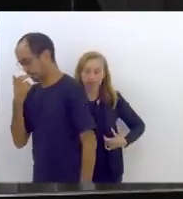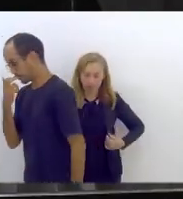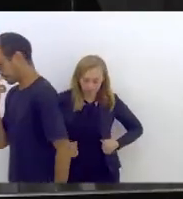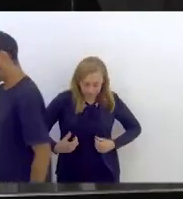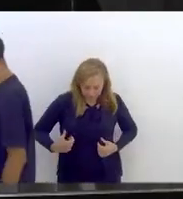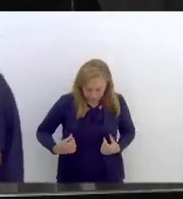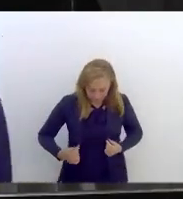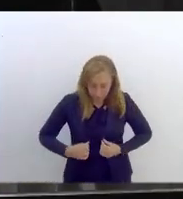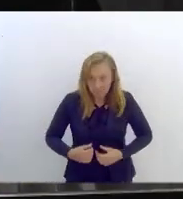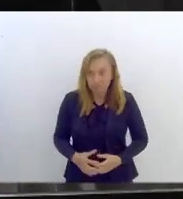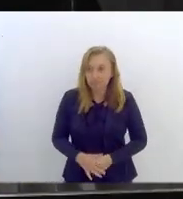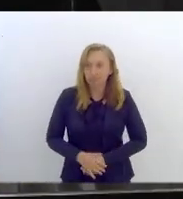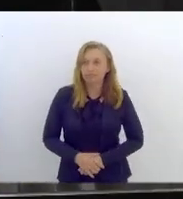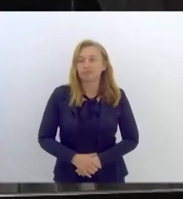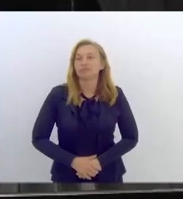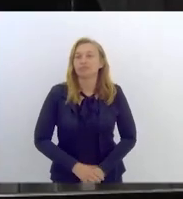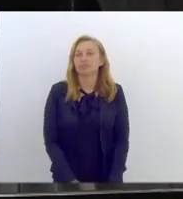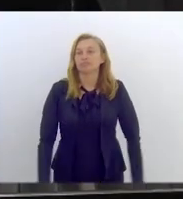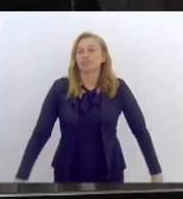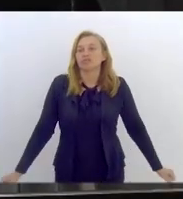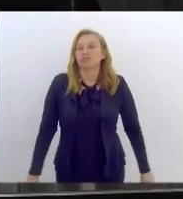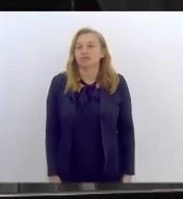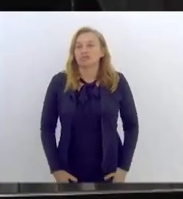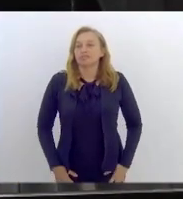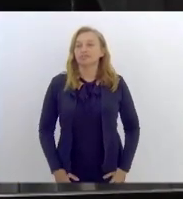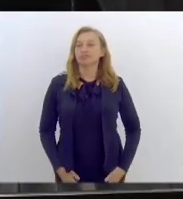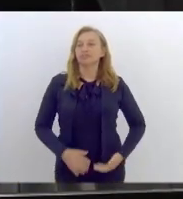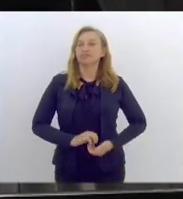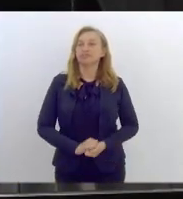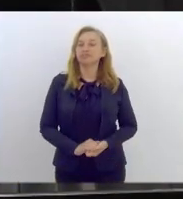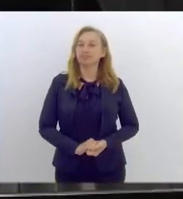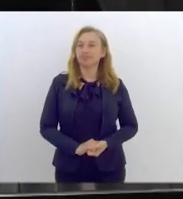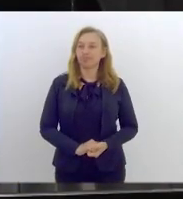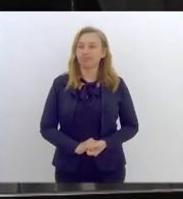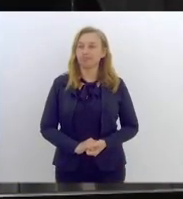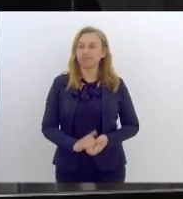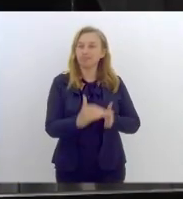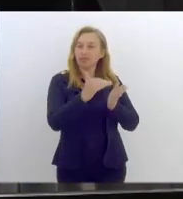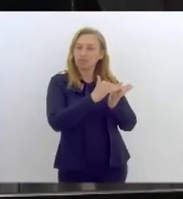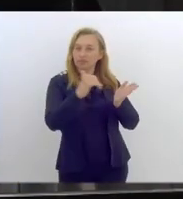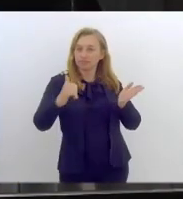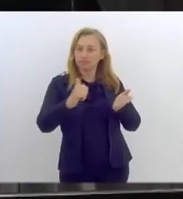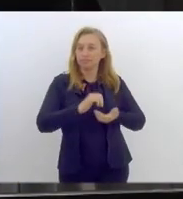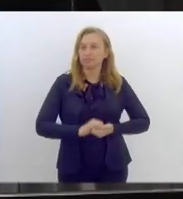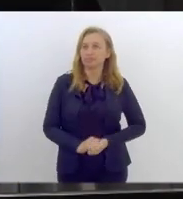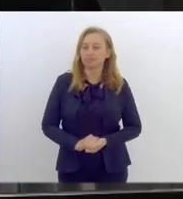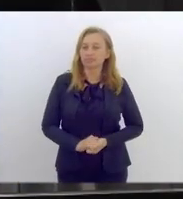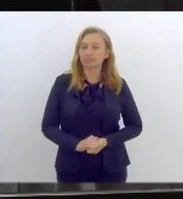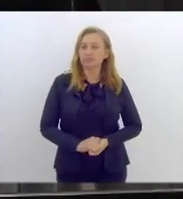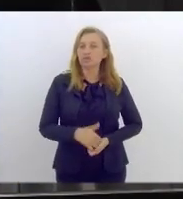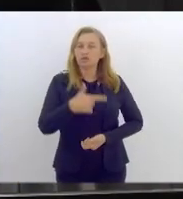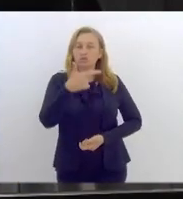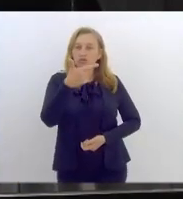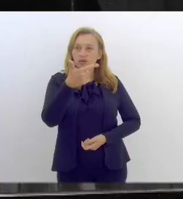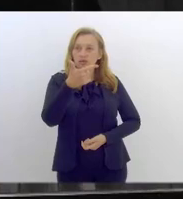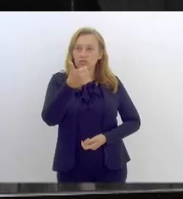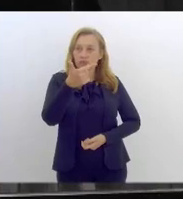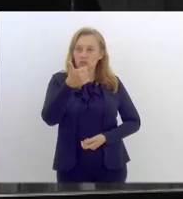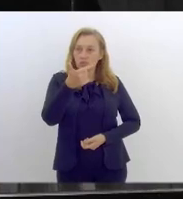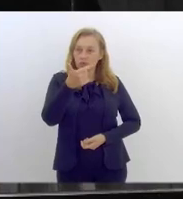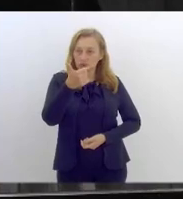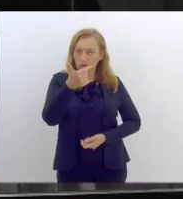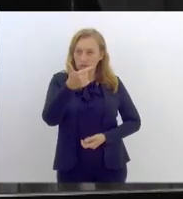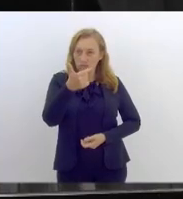Senado quanto para o congresso enfim foram retirados 12 programas